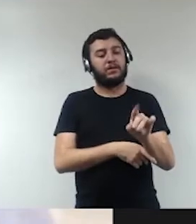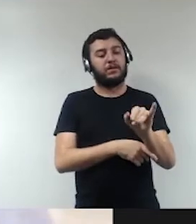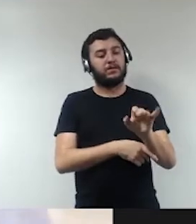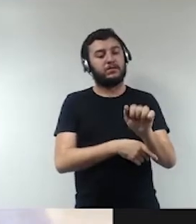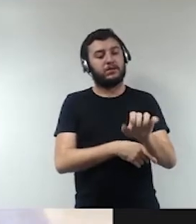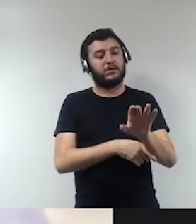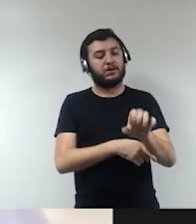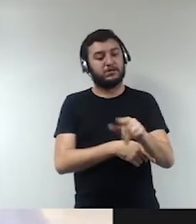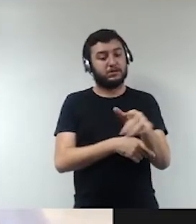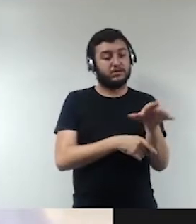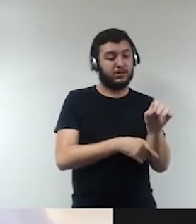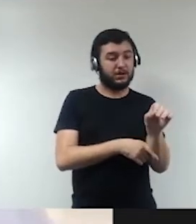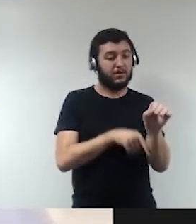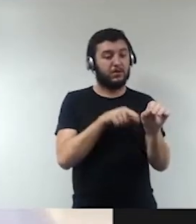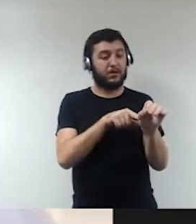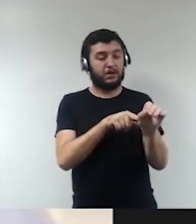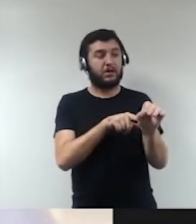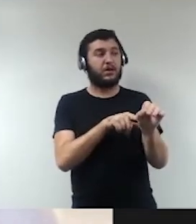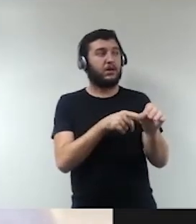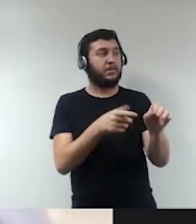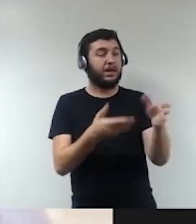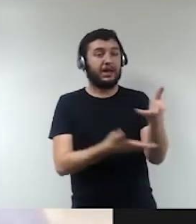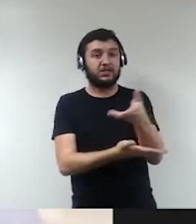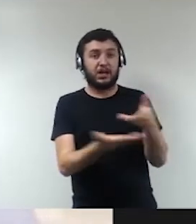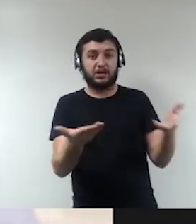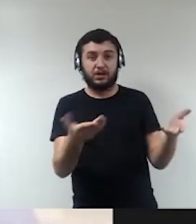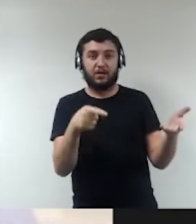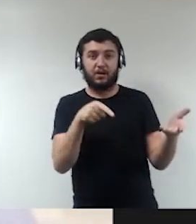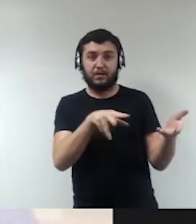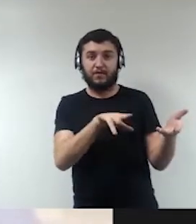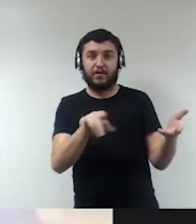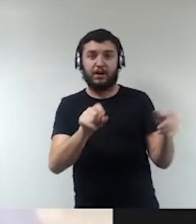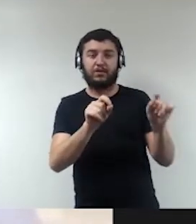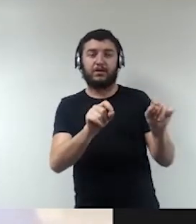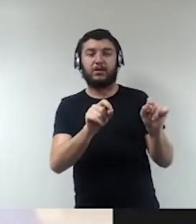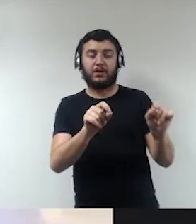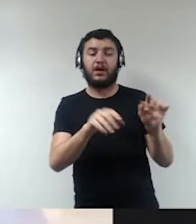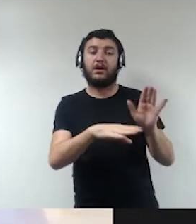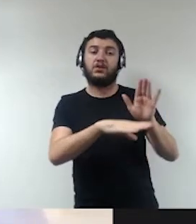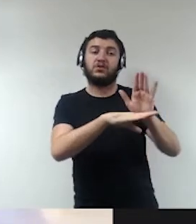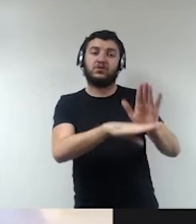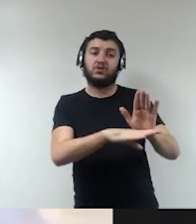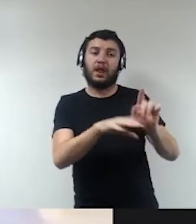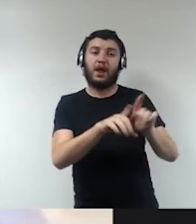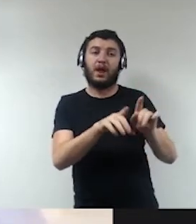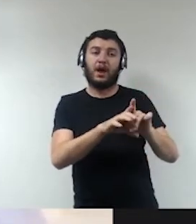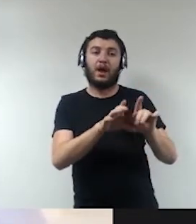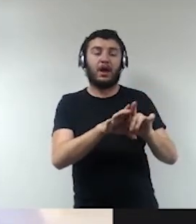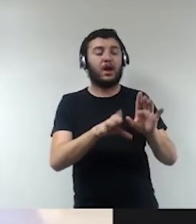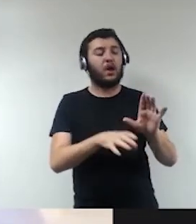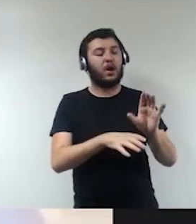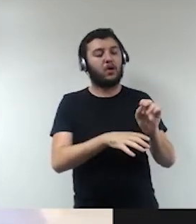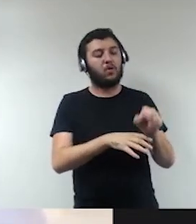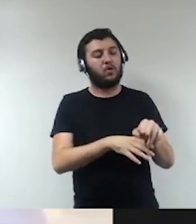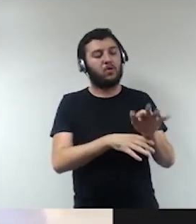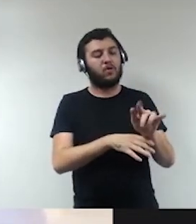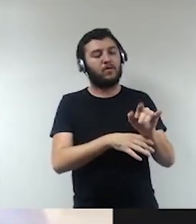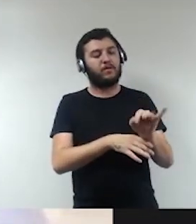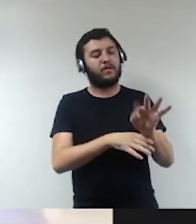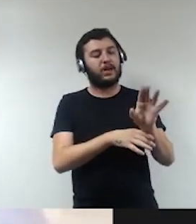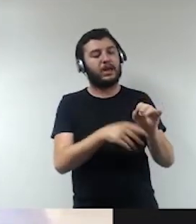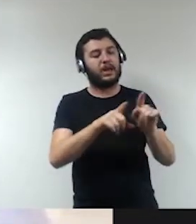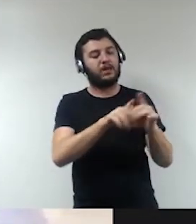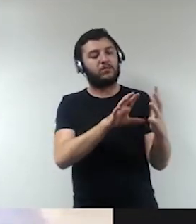hábil, suficiente para gerar uma solução de conflito, considerando que